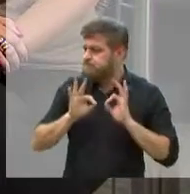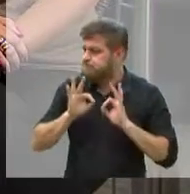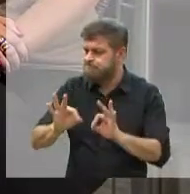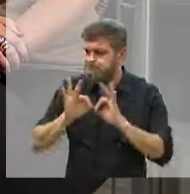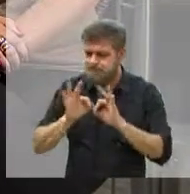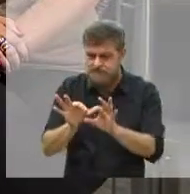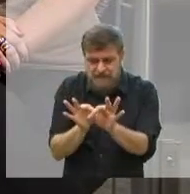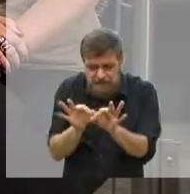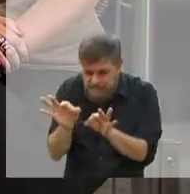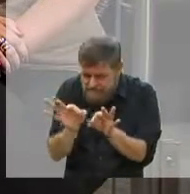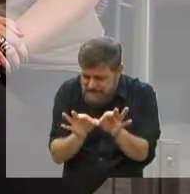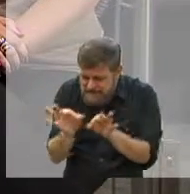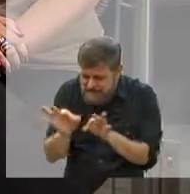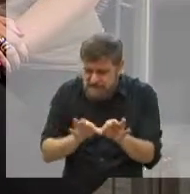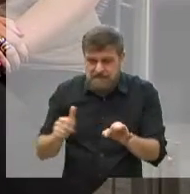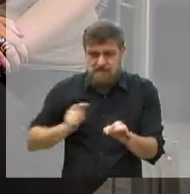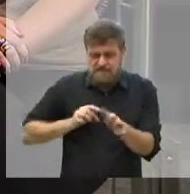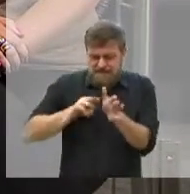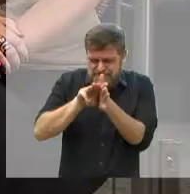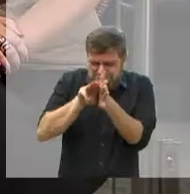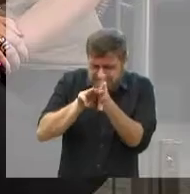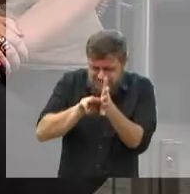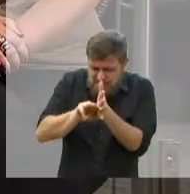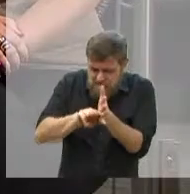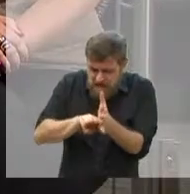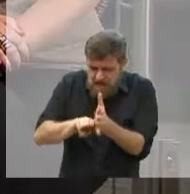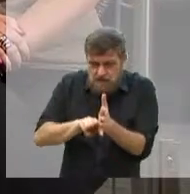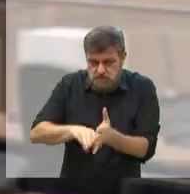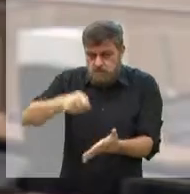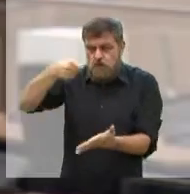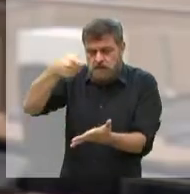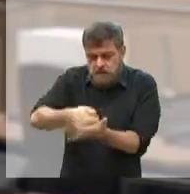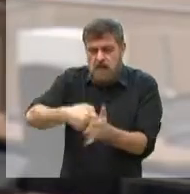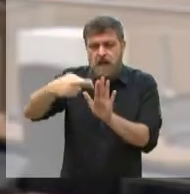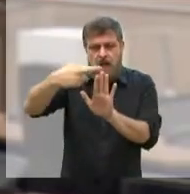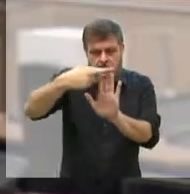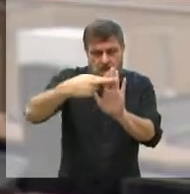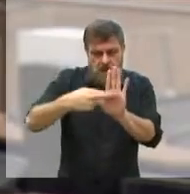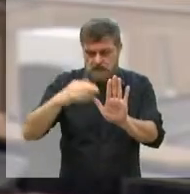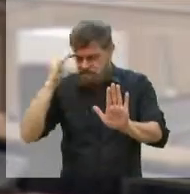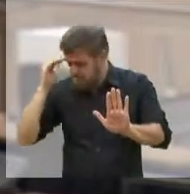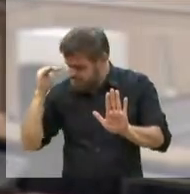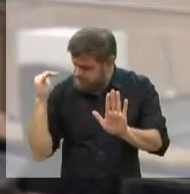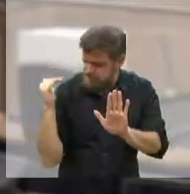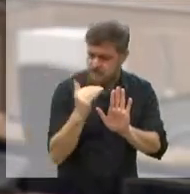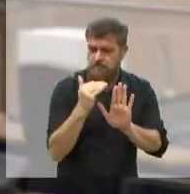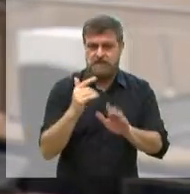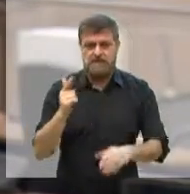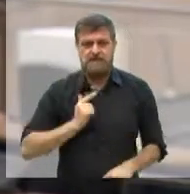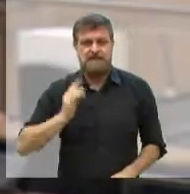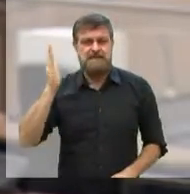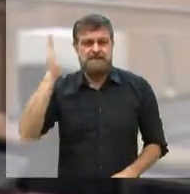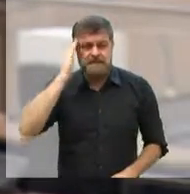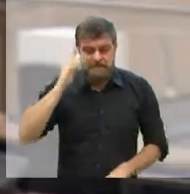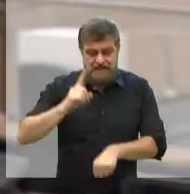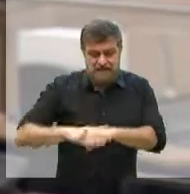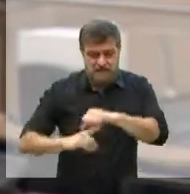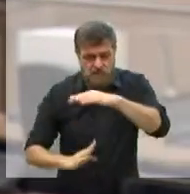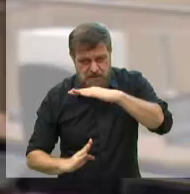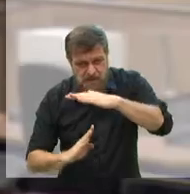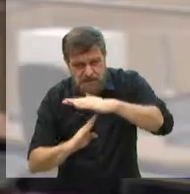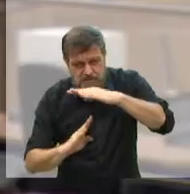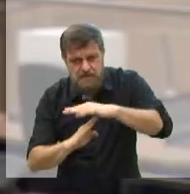muito organizados, muito metódicos, determinou regras, determinou deadlines,